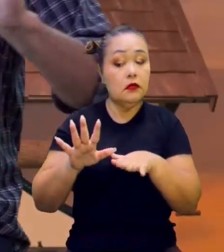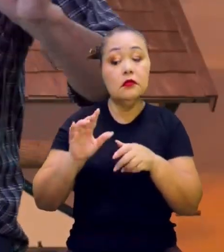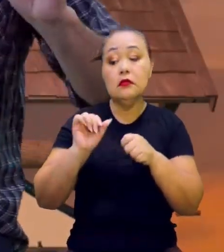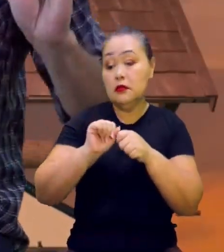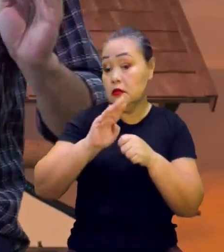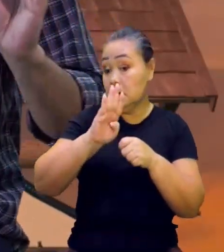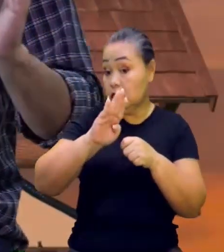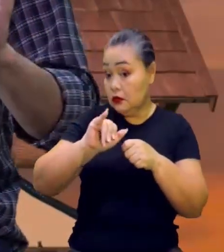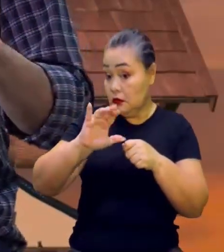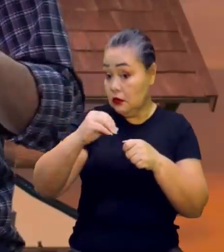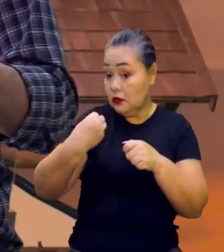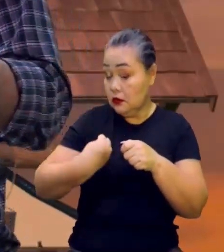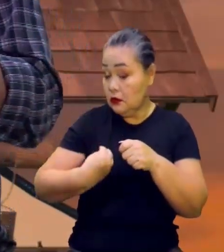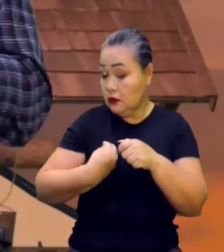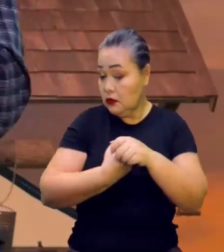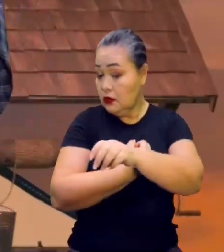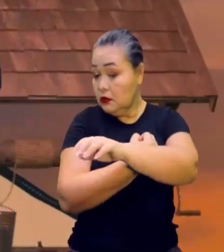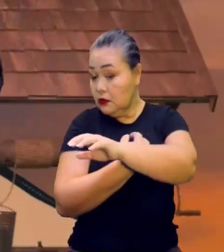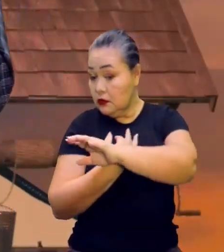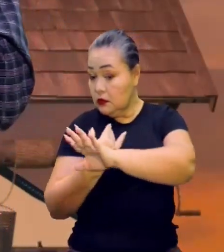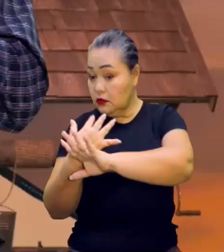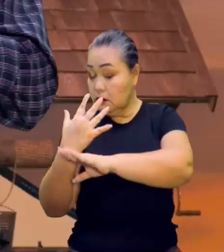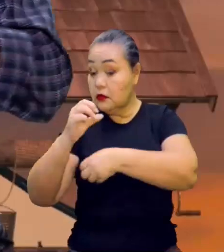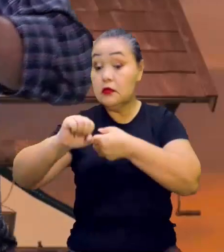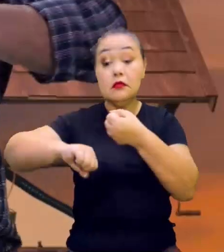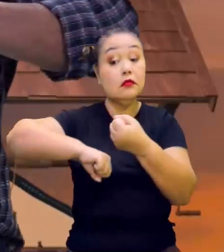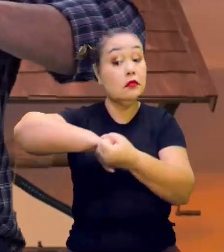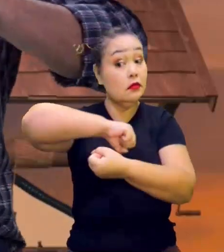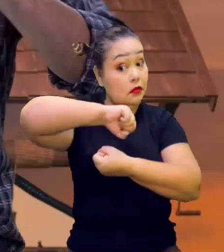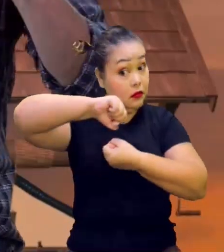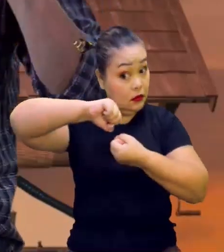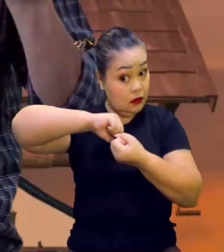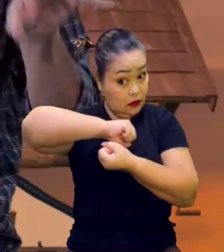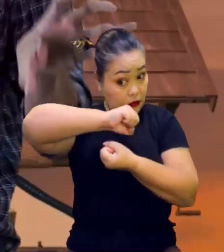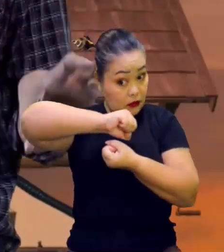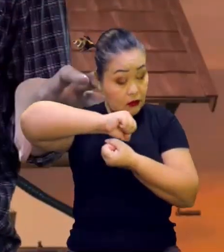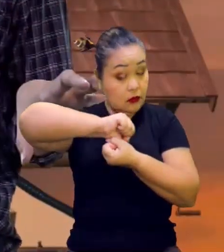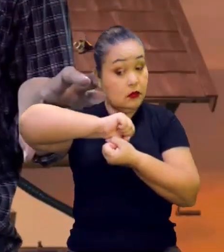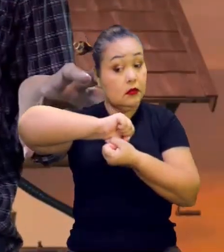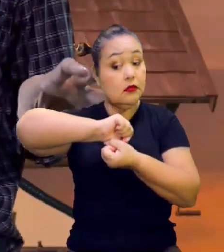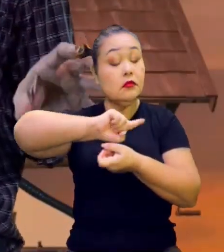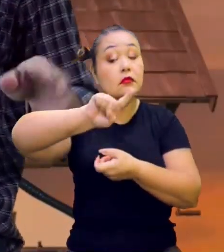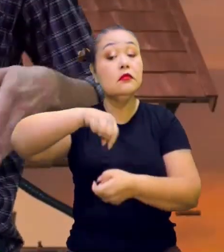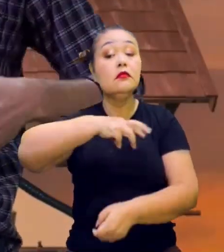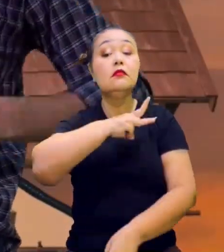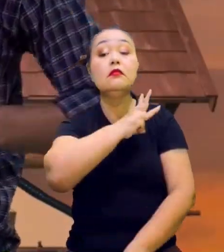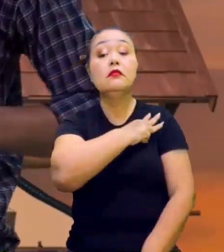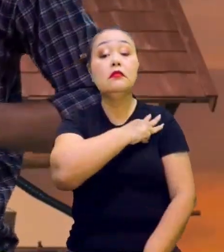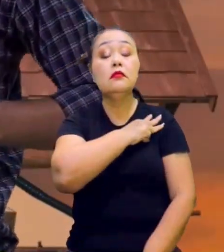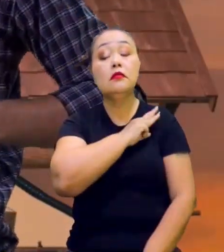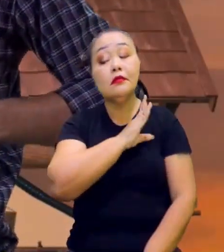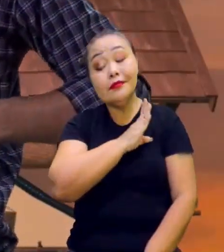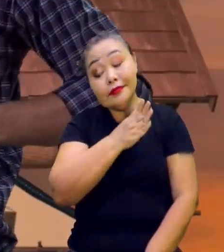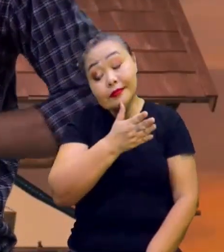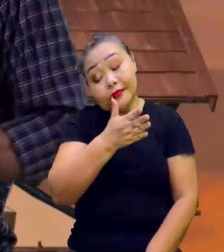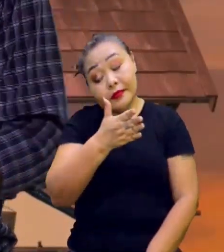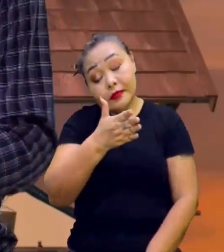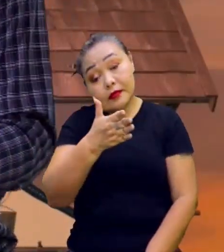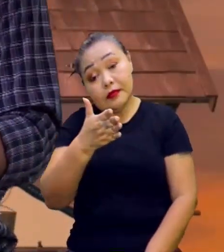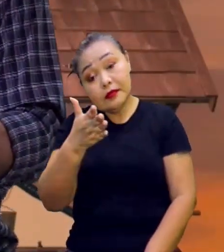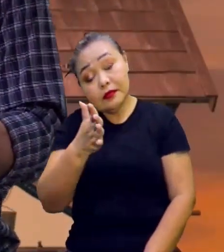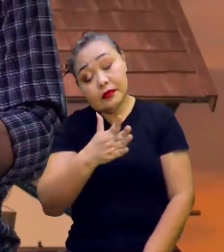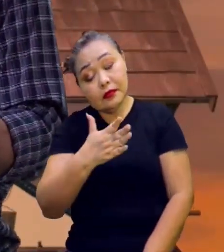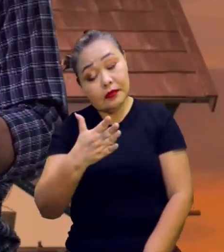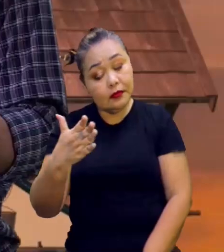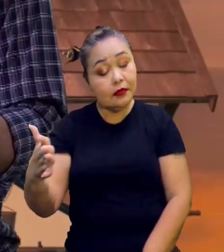bioecológica, ecologicamente sustentável, porque o terceiro ano, ele vai mais para essa